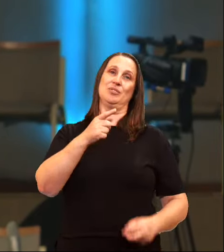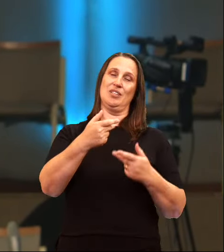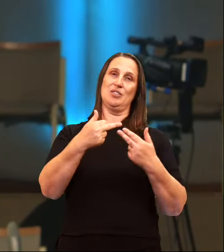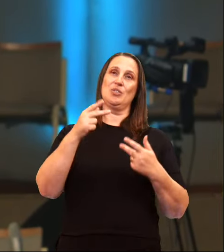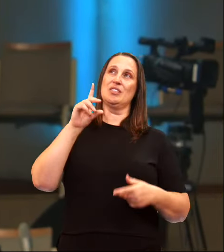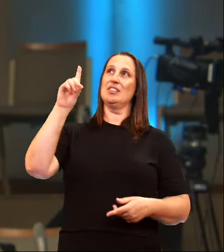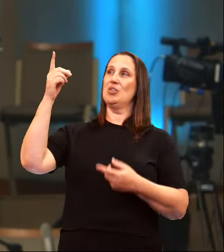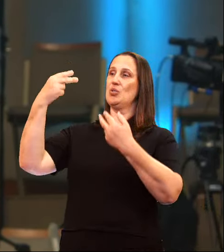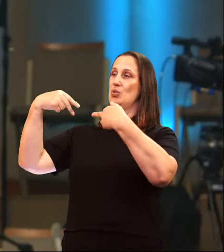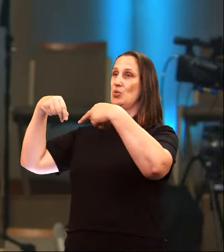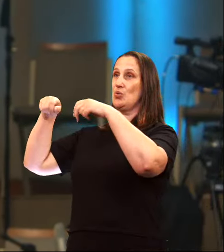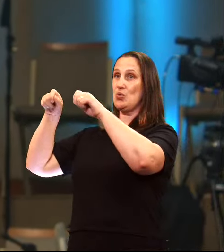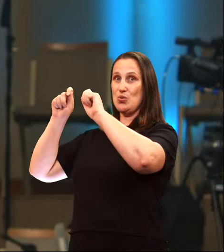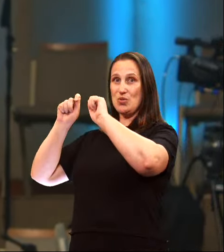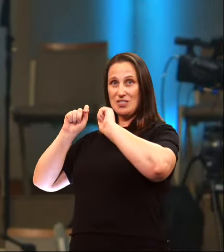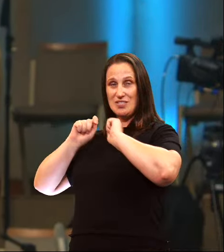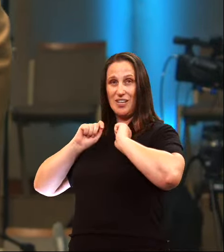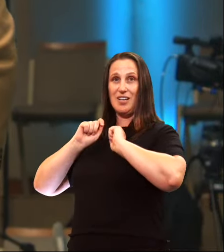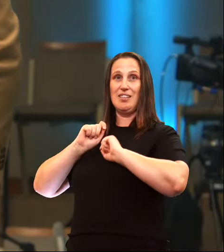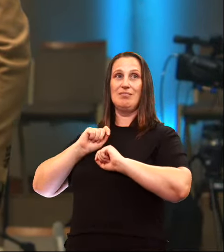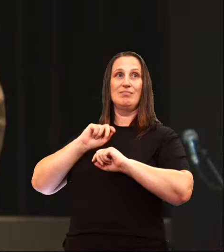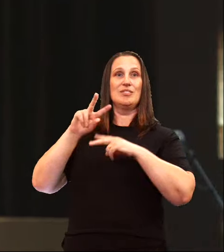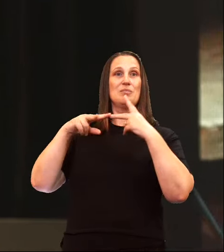Agora, deixa eu deixar a história um pouquinho pior.